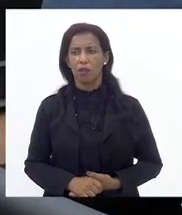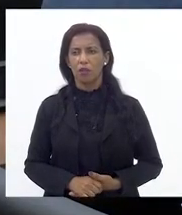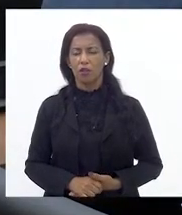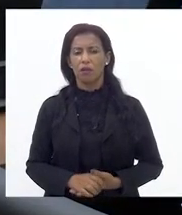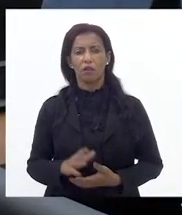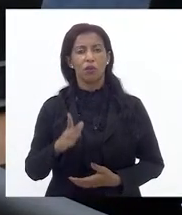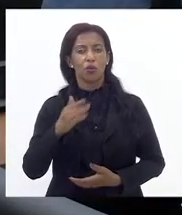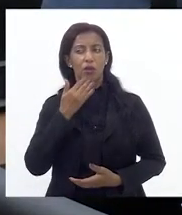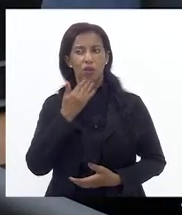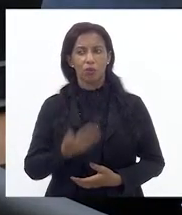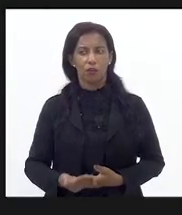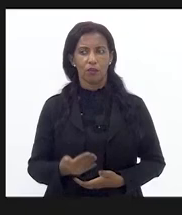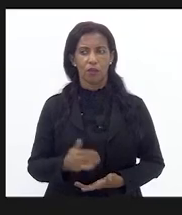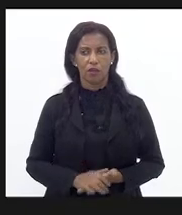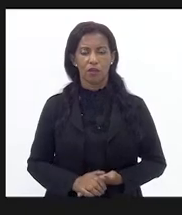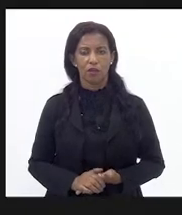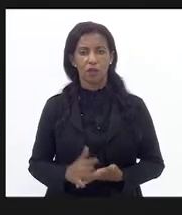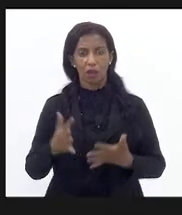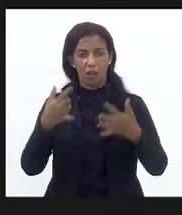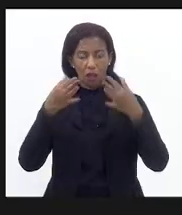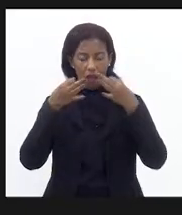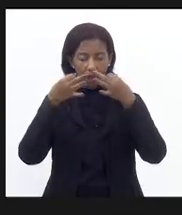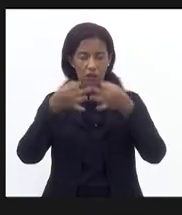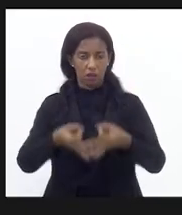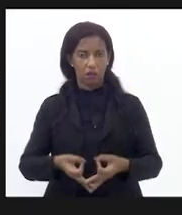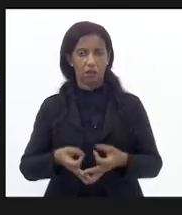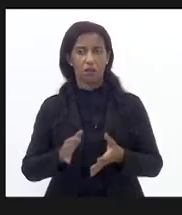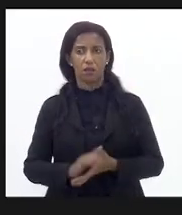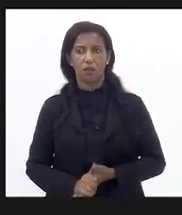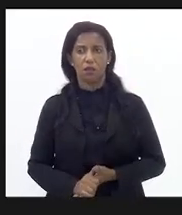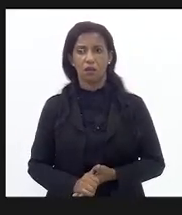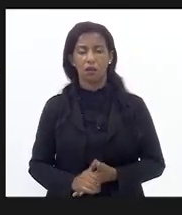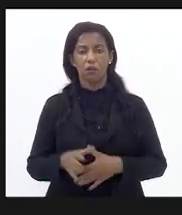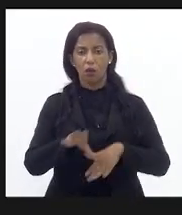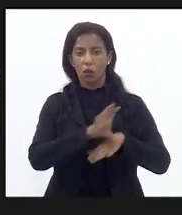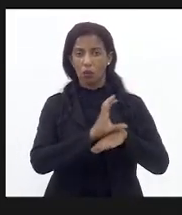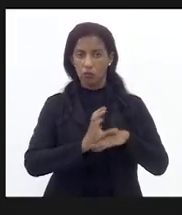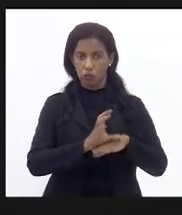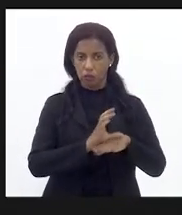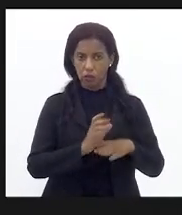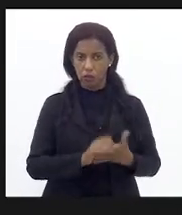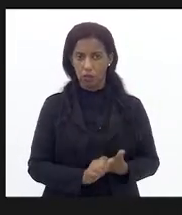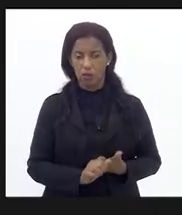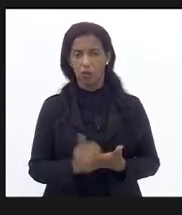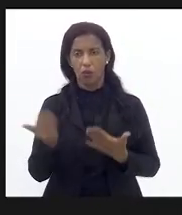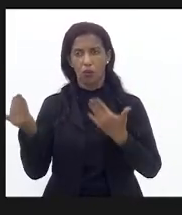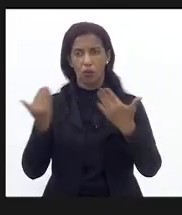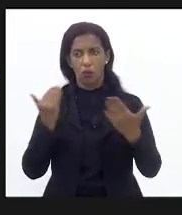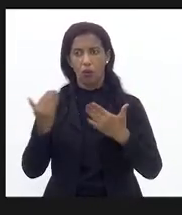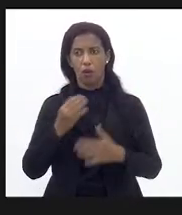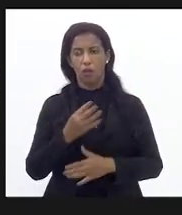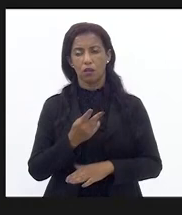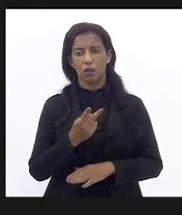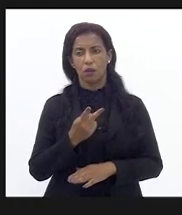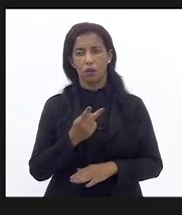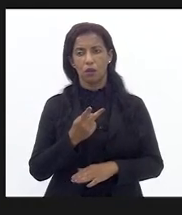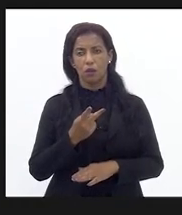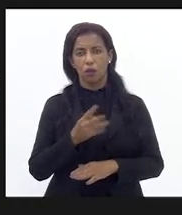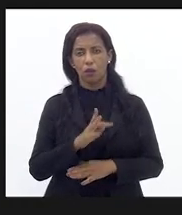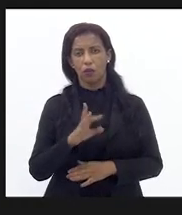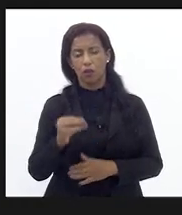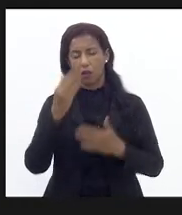o que eu peço então é atenção quando você acha mas principalmente da constitucionalidade com relação aos preços